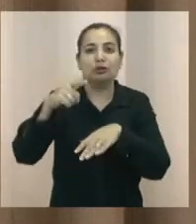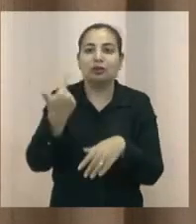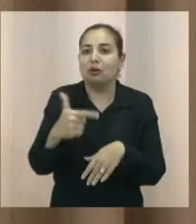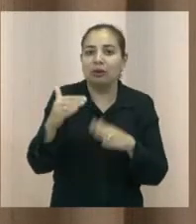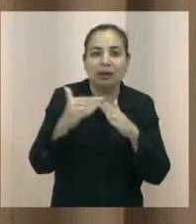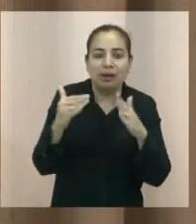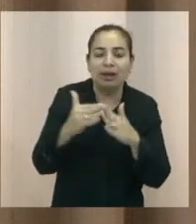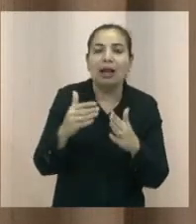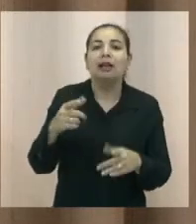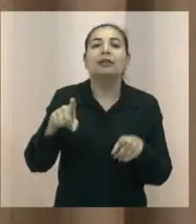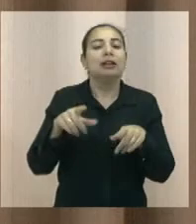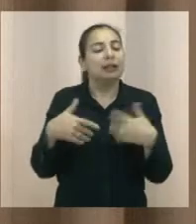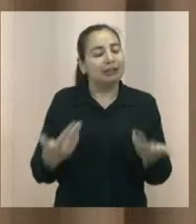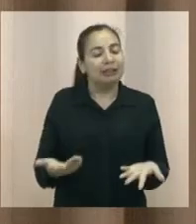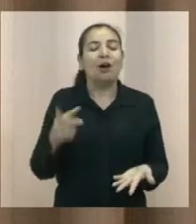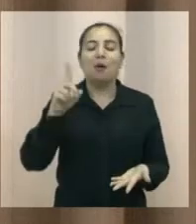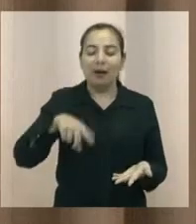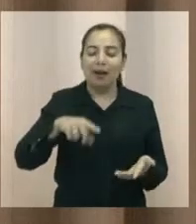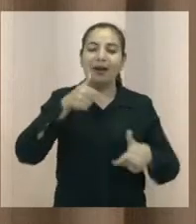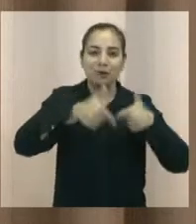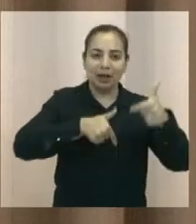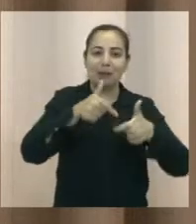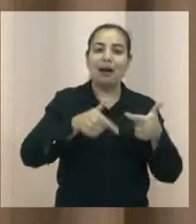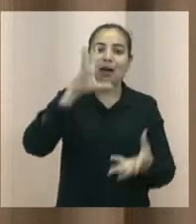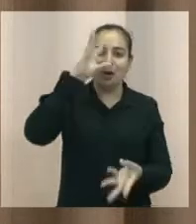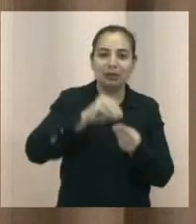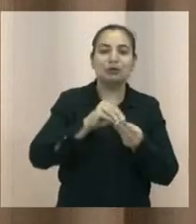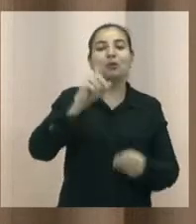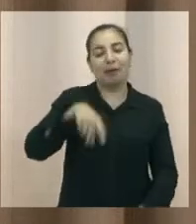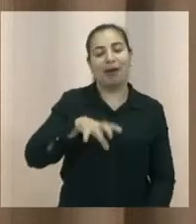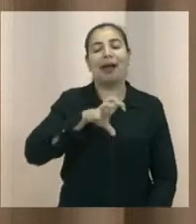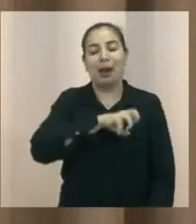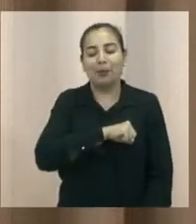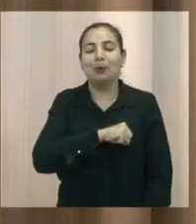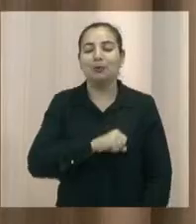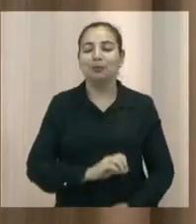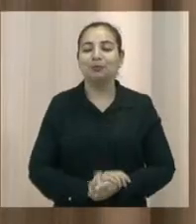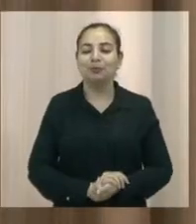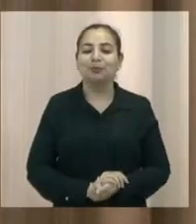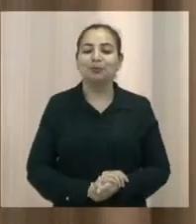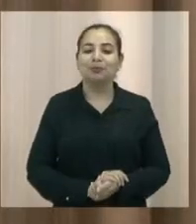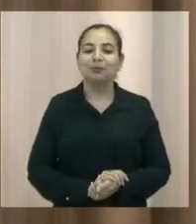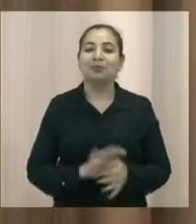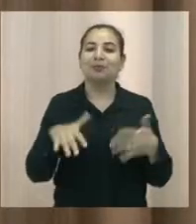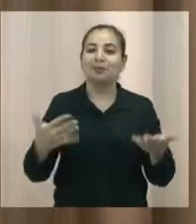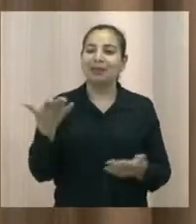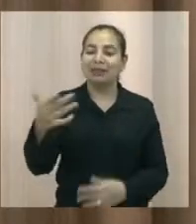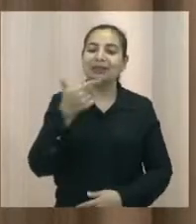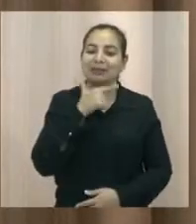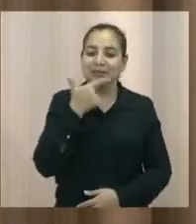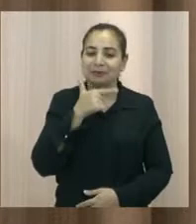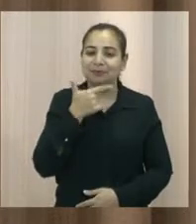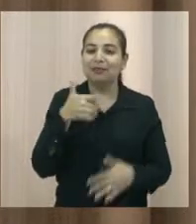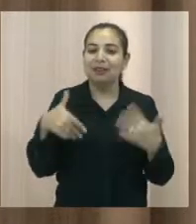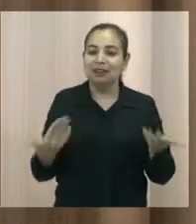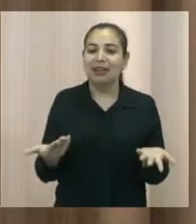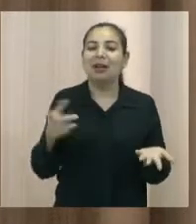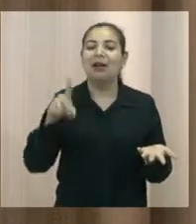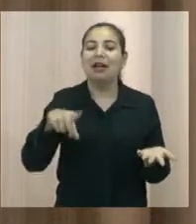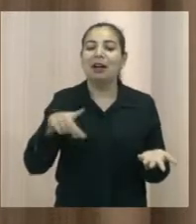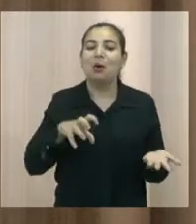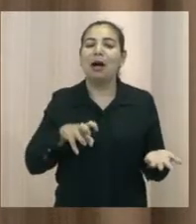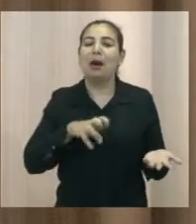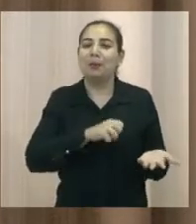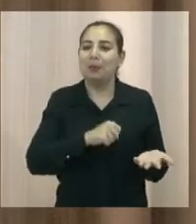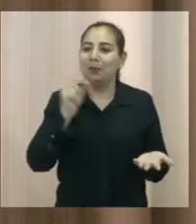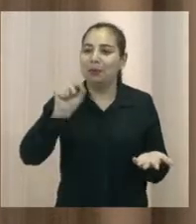é o que resume Defensoria, é amor. Amor. Vereadora Larissa Gaspar, e é também com esse amor que vem esse